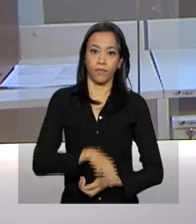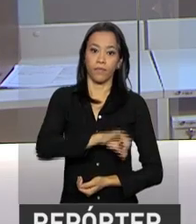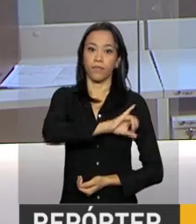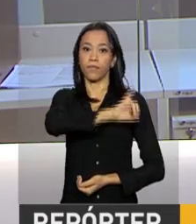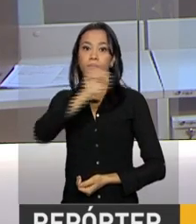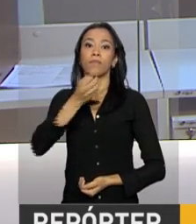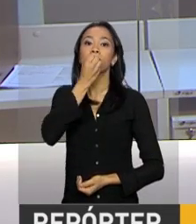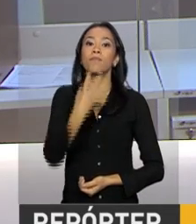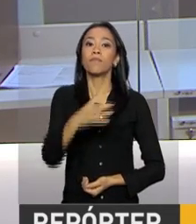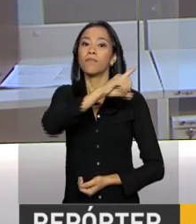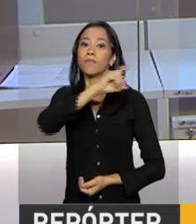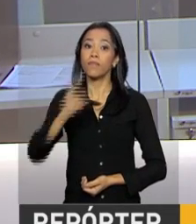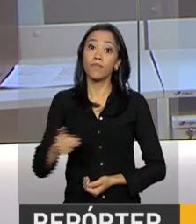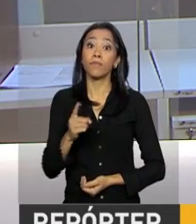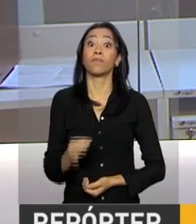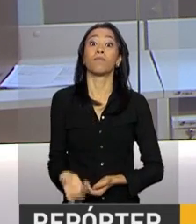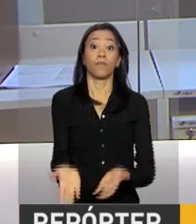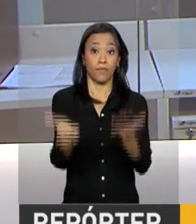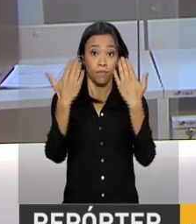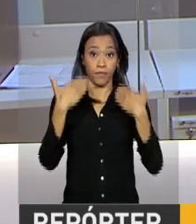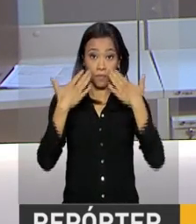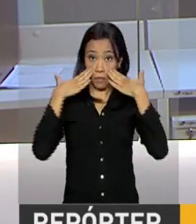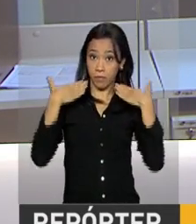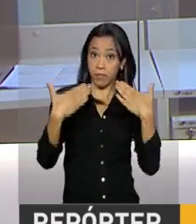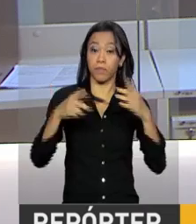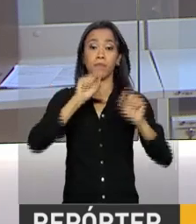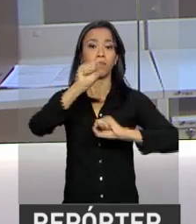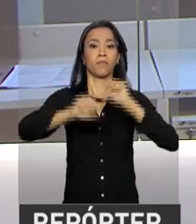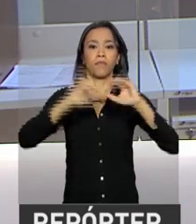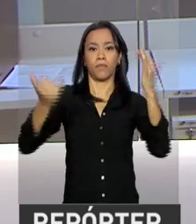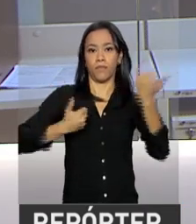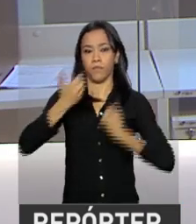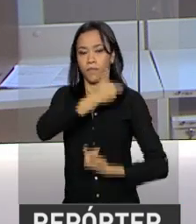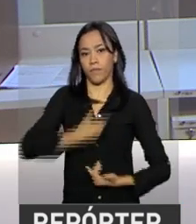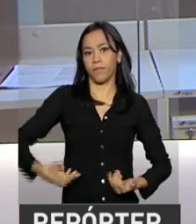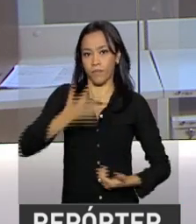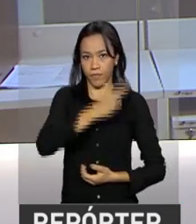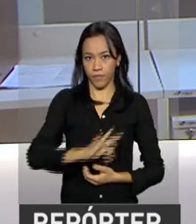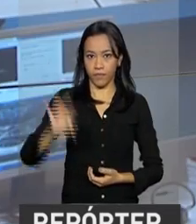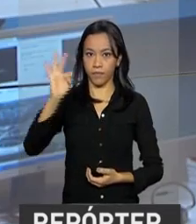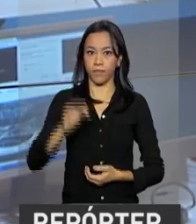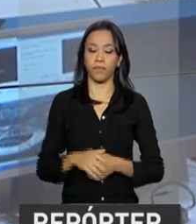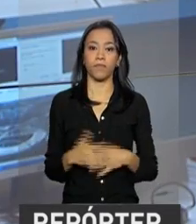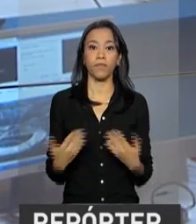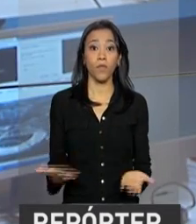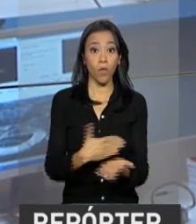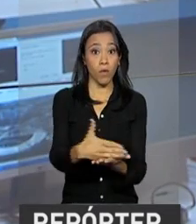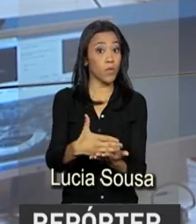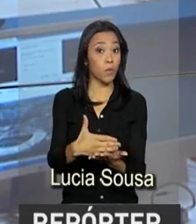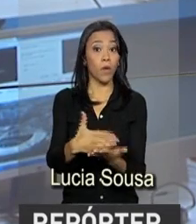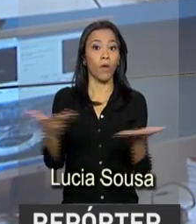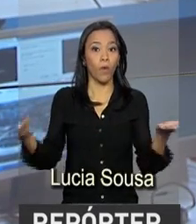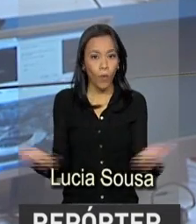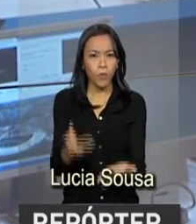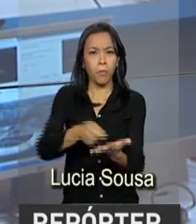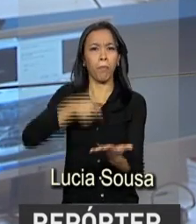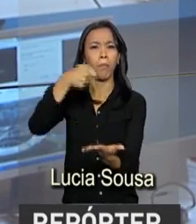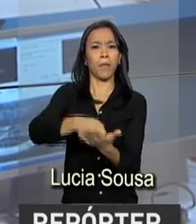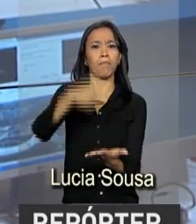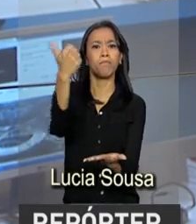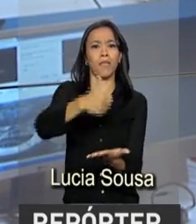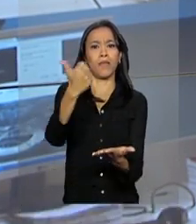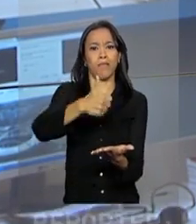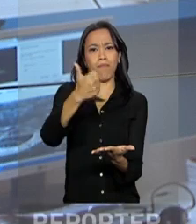Olá bom dia estamos de volta com o repórter NBR e as notícias do governo federal começa hoje o pagamento da primeira